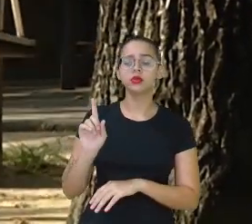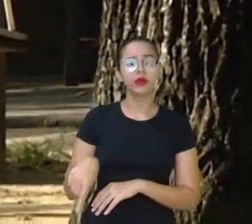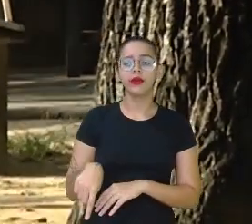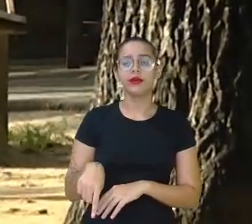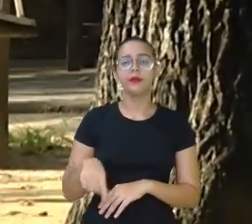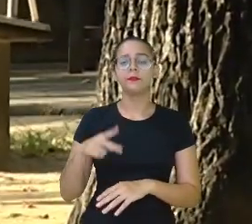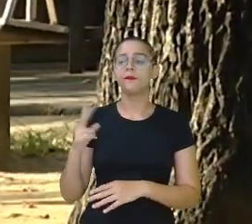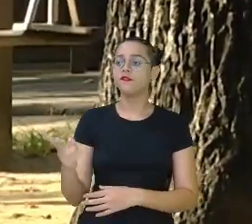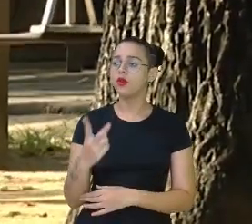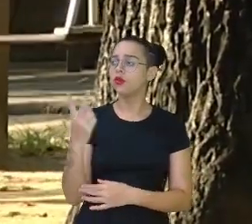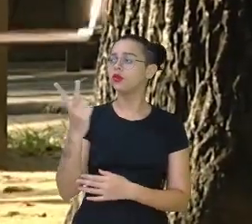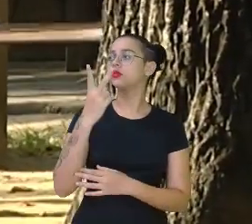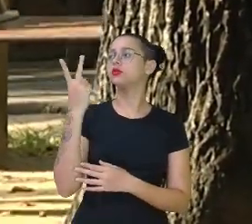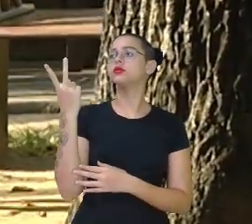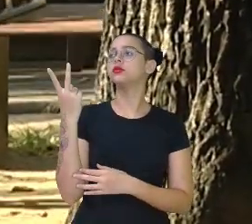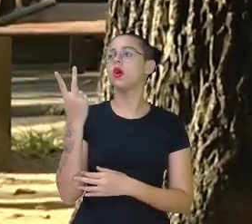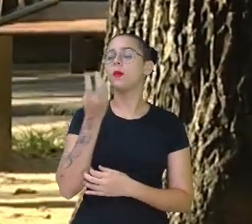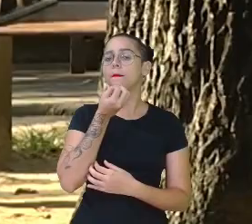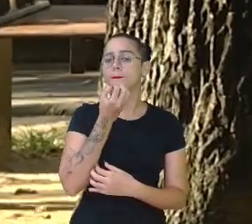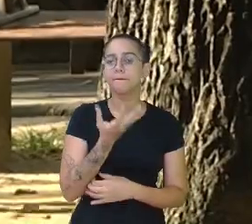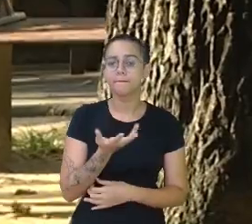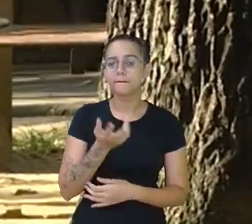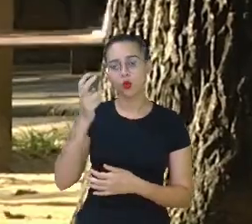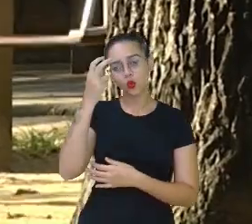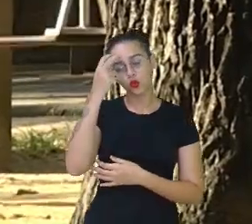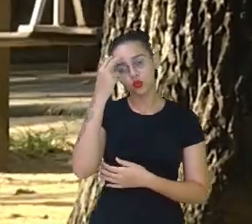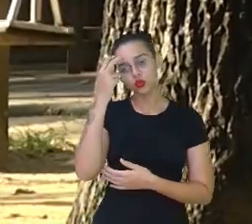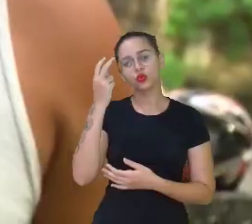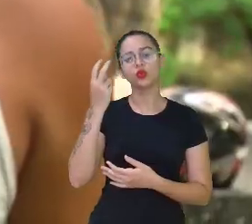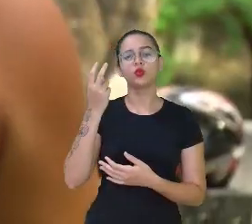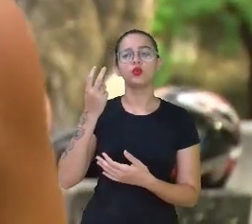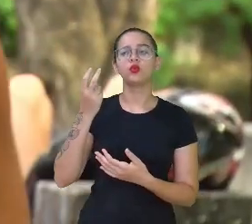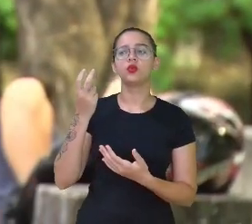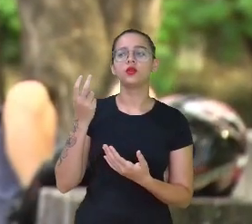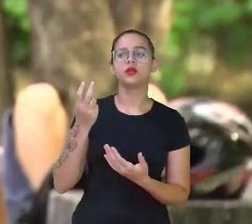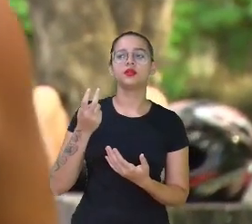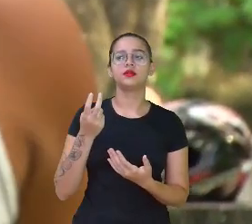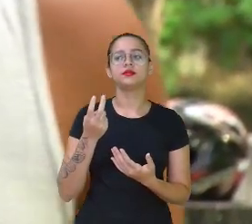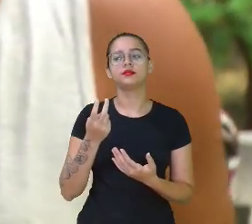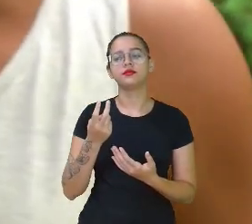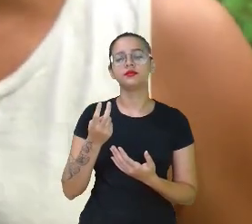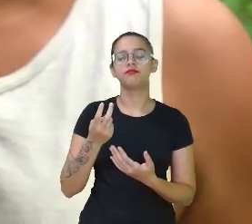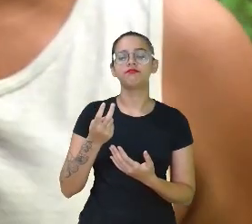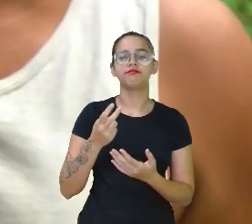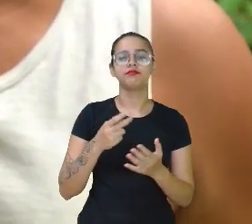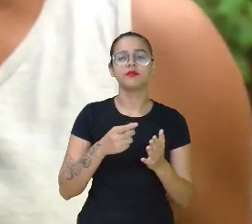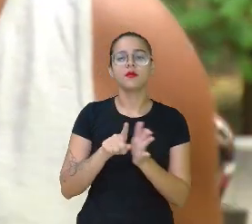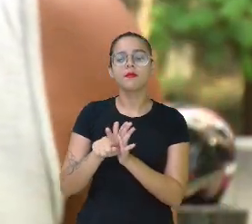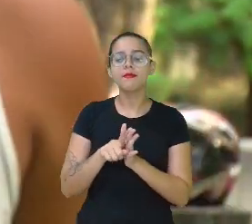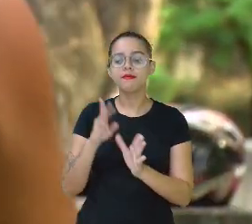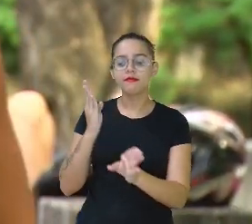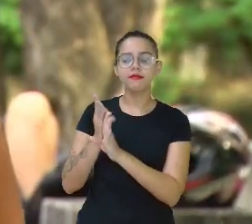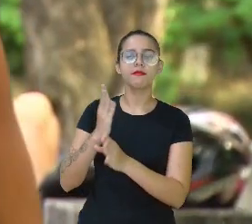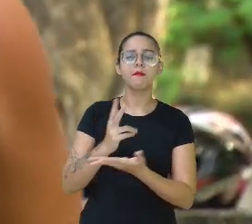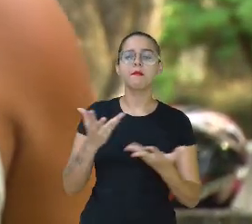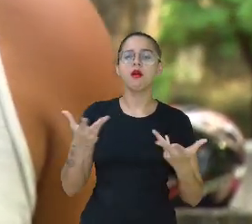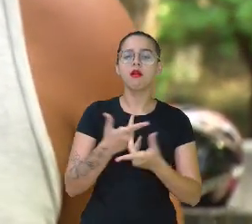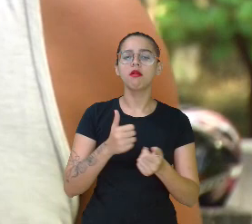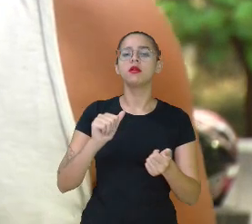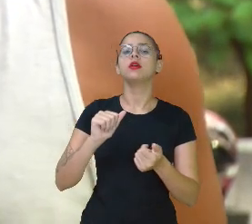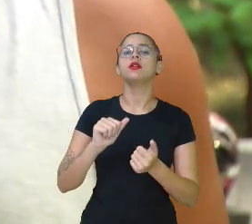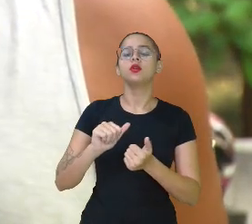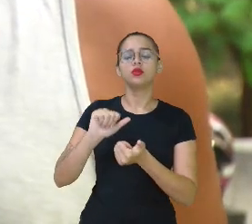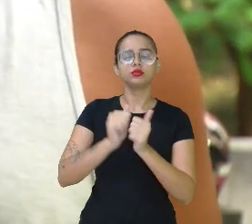é uma valorização de bens, de cultura, de diagnósticos maravilhosos, e o esporte